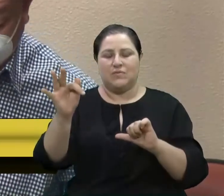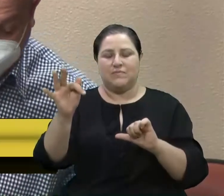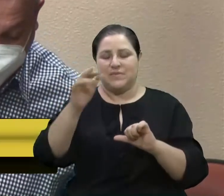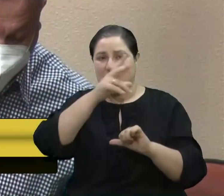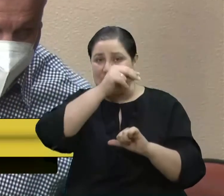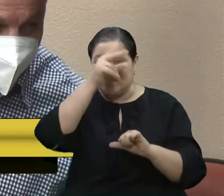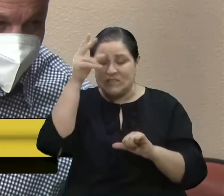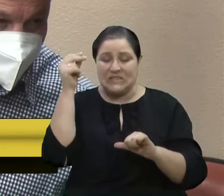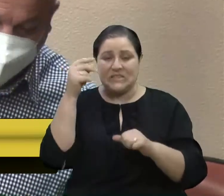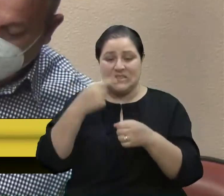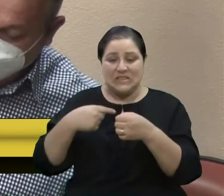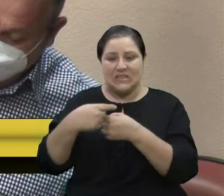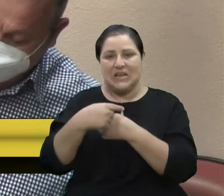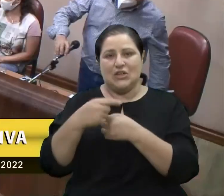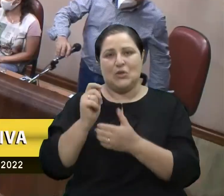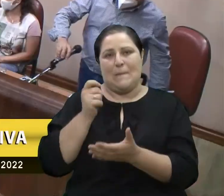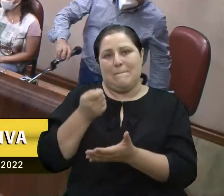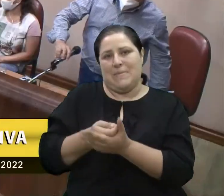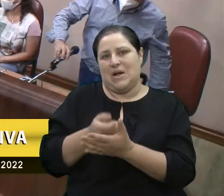Obrigado.